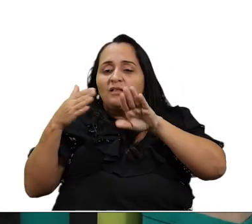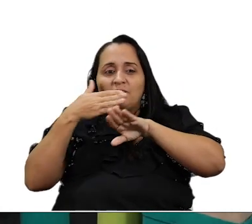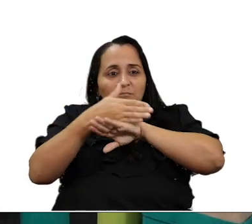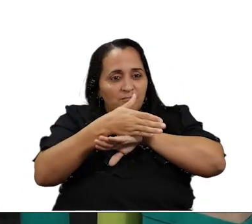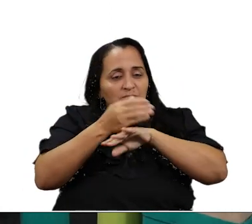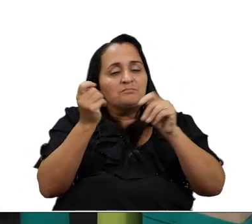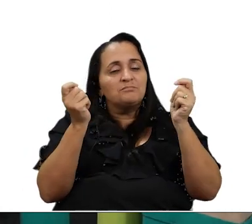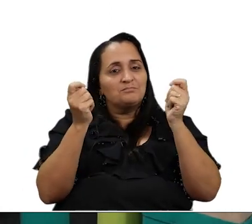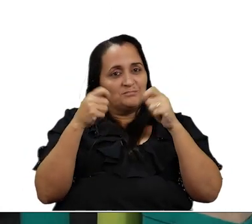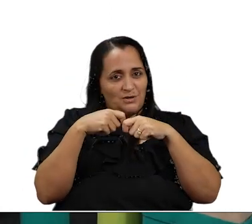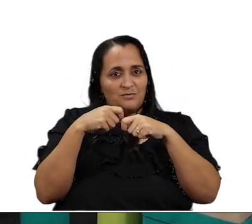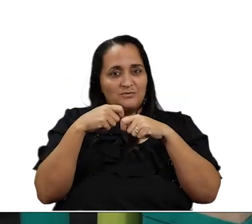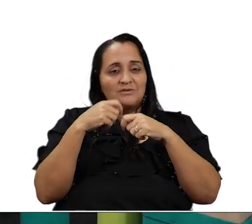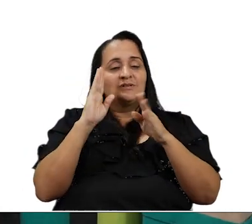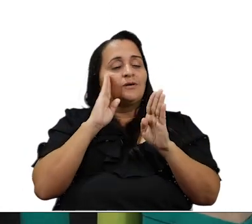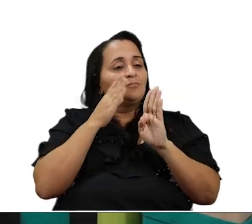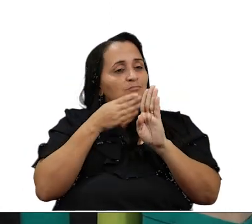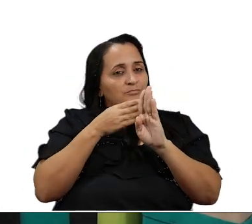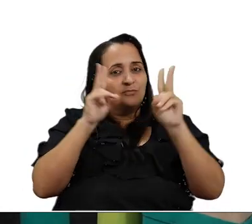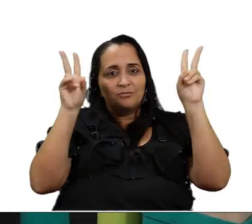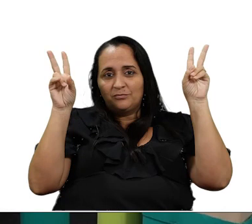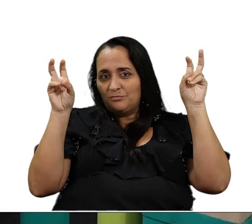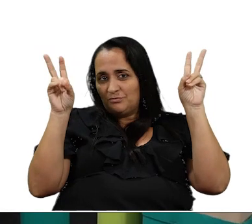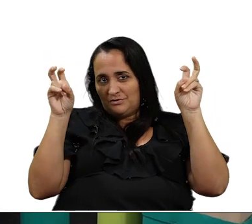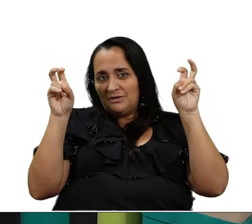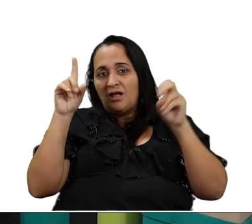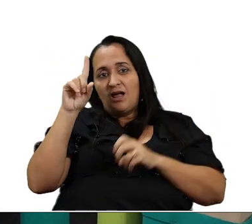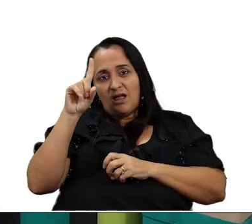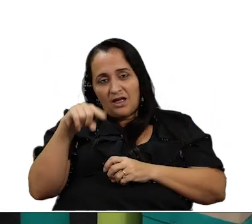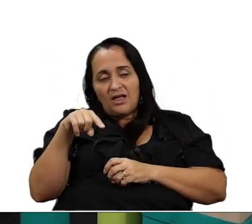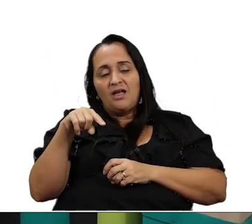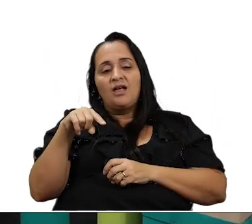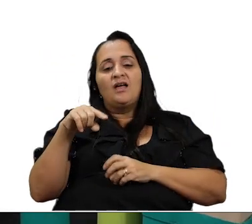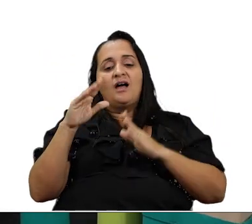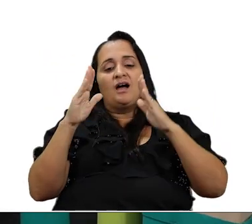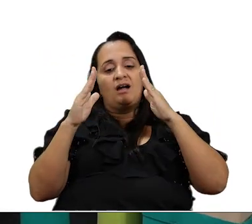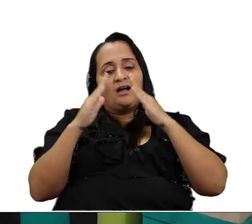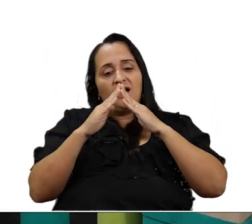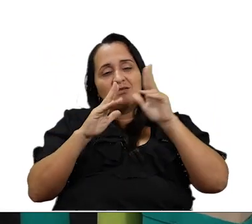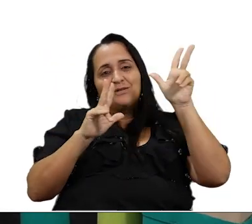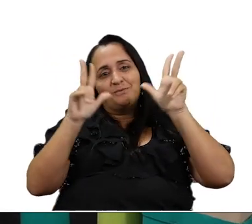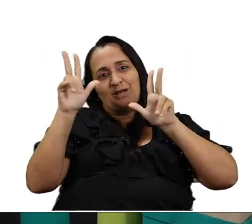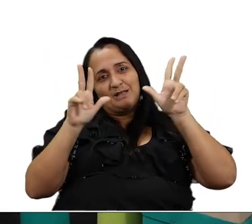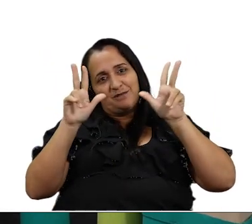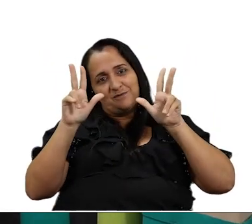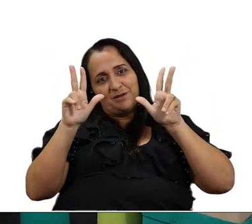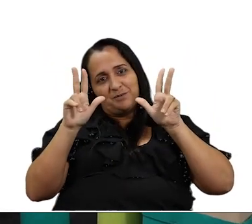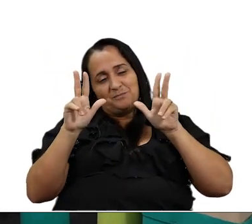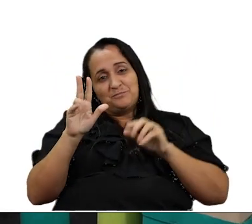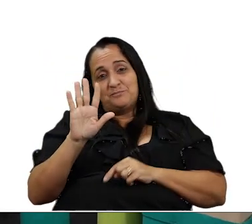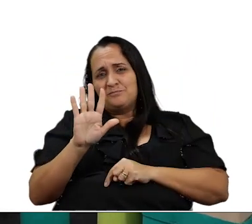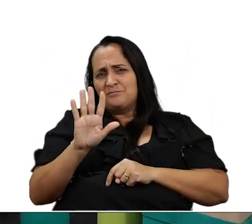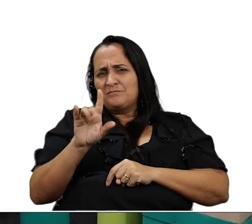a Casa do Carnaval, não o Festival da Primavera. Mas para a gente responder, a gente só pode responder